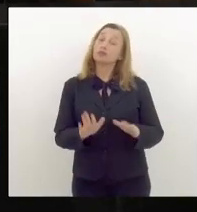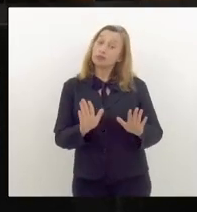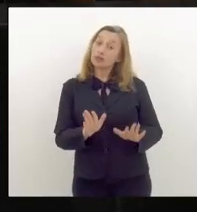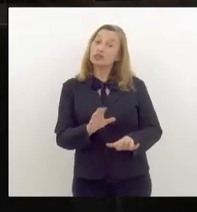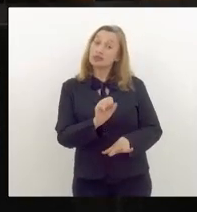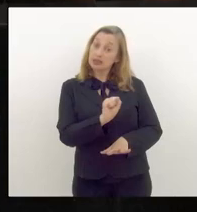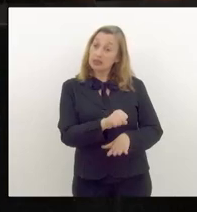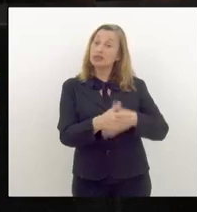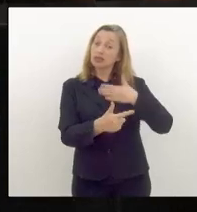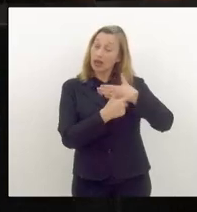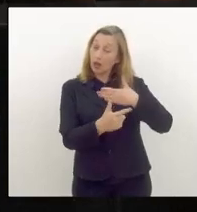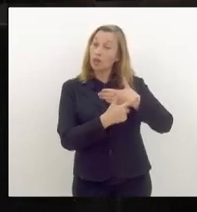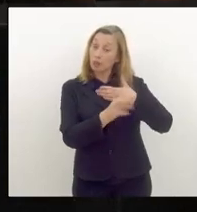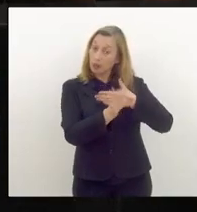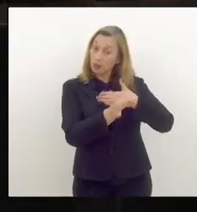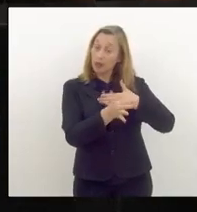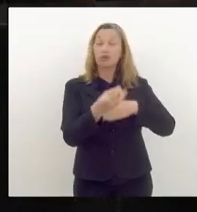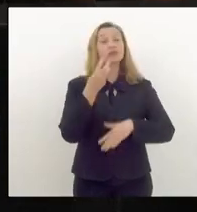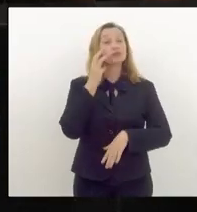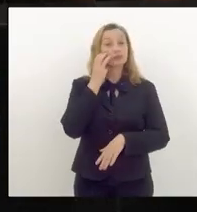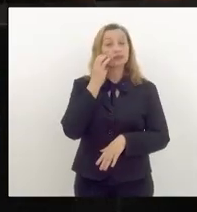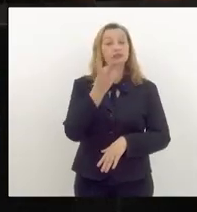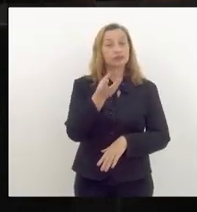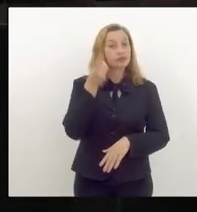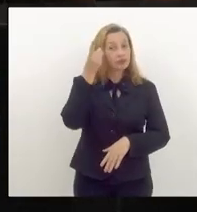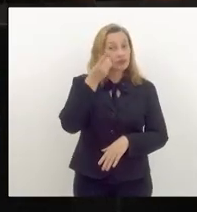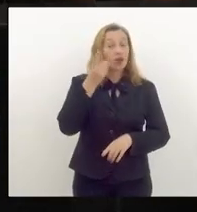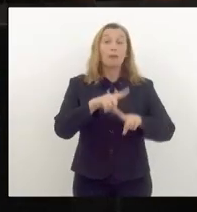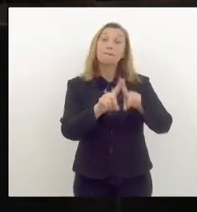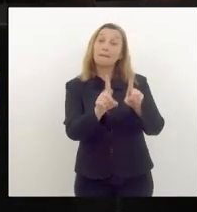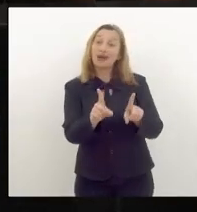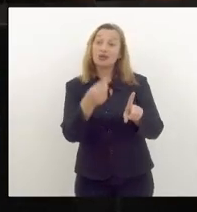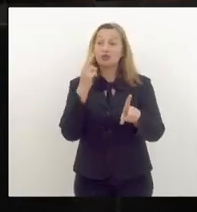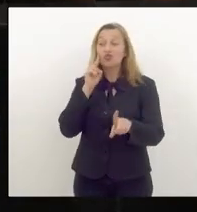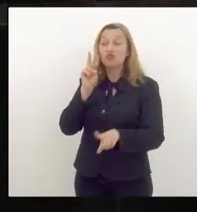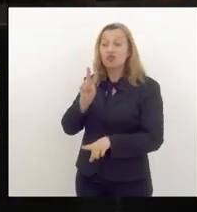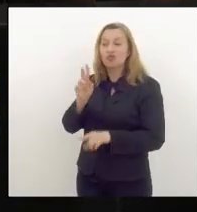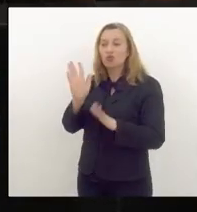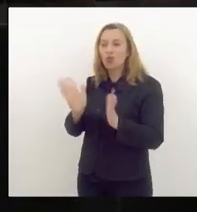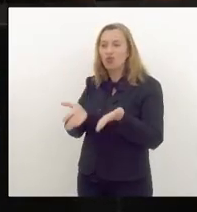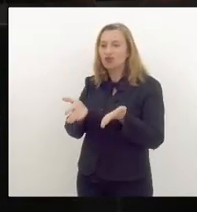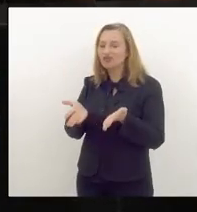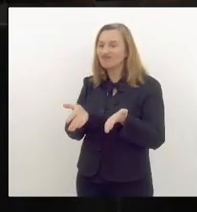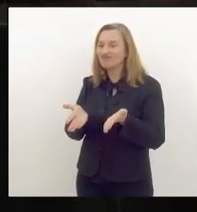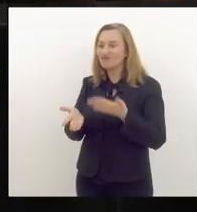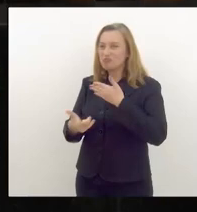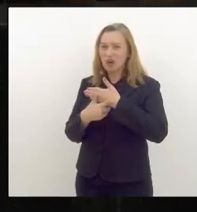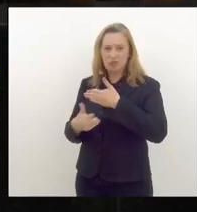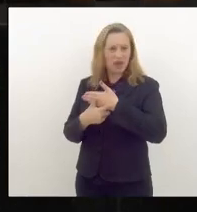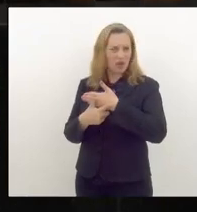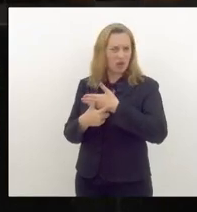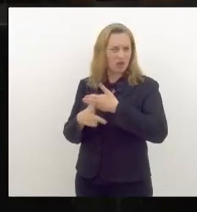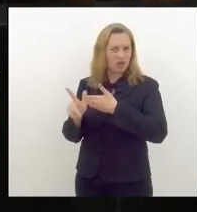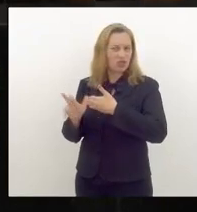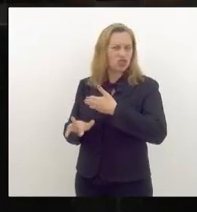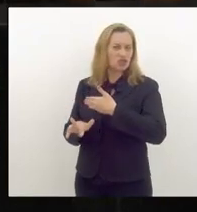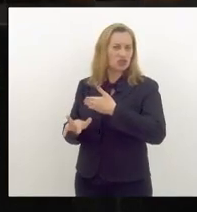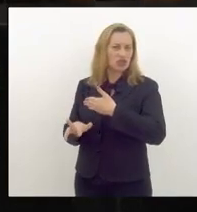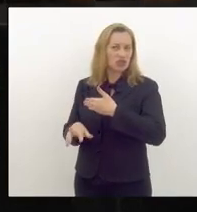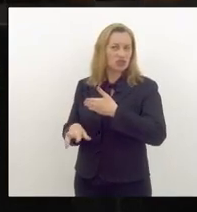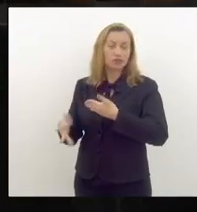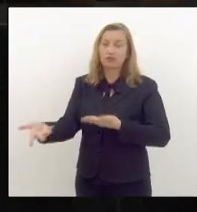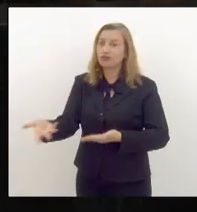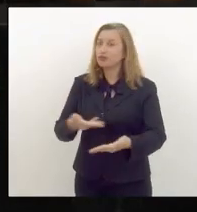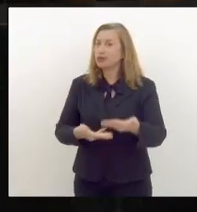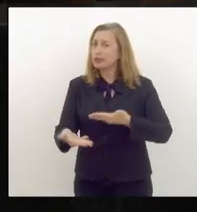ser isso Deputado waldeck Carneiro mas o que nós estamos vendo é que você perde fez